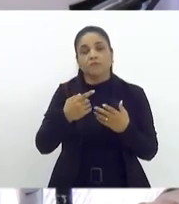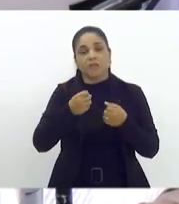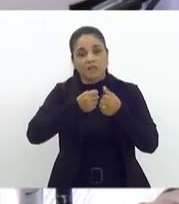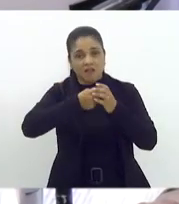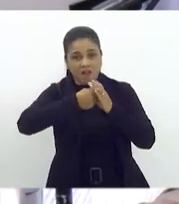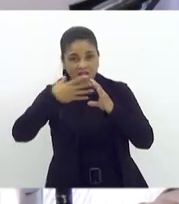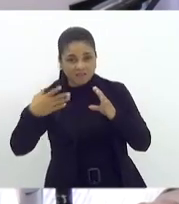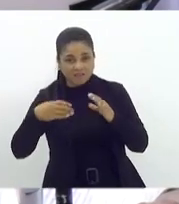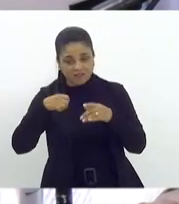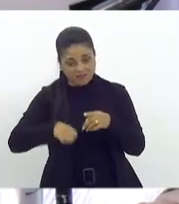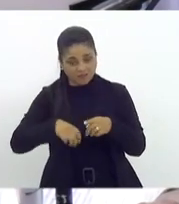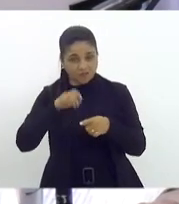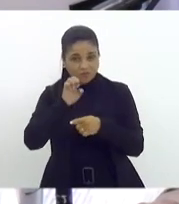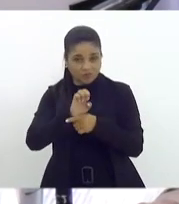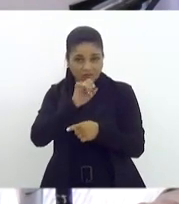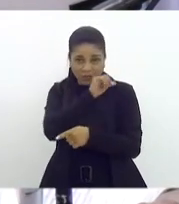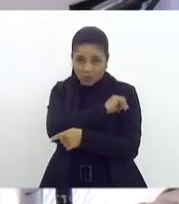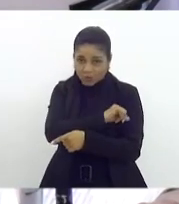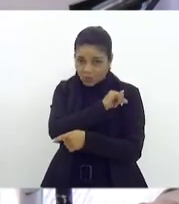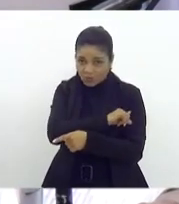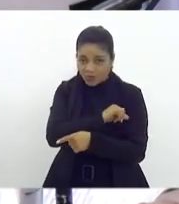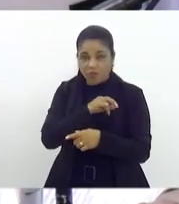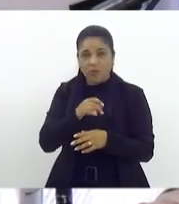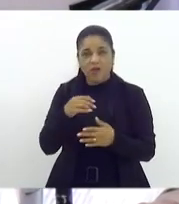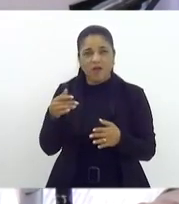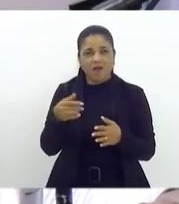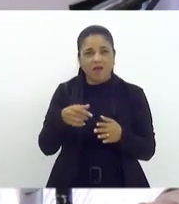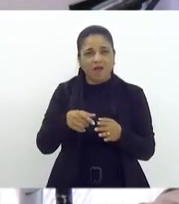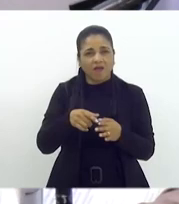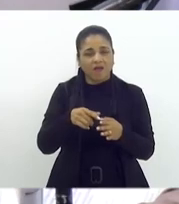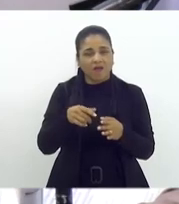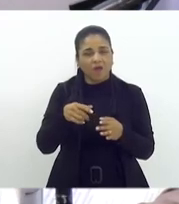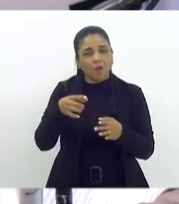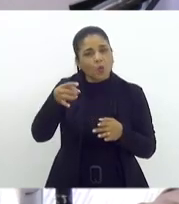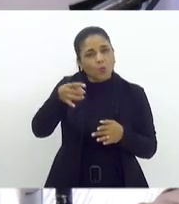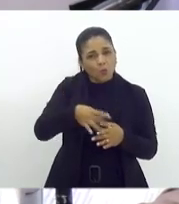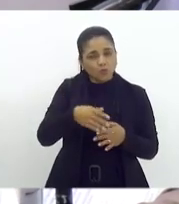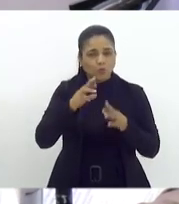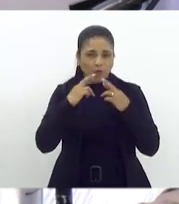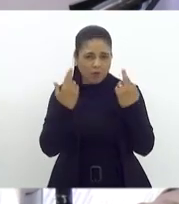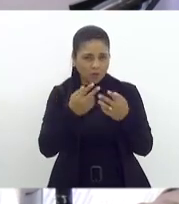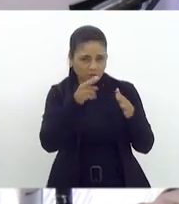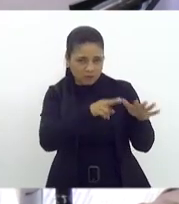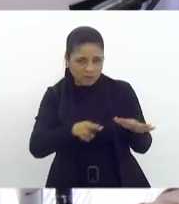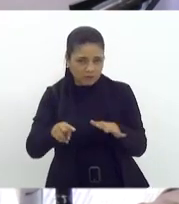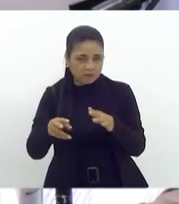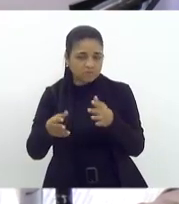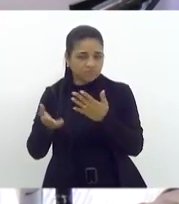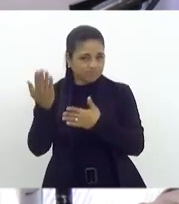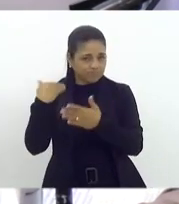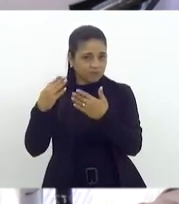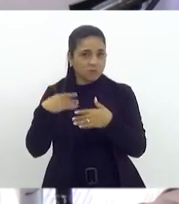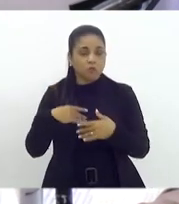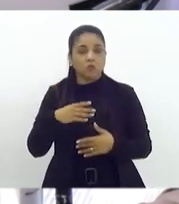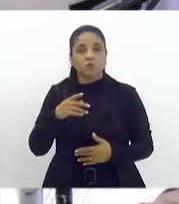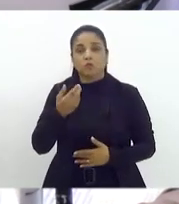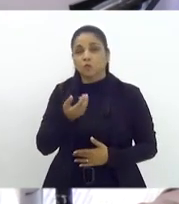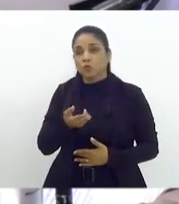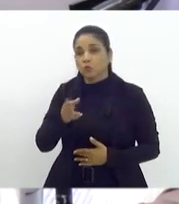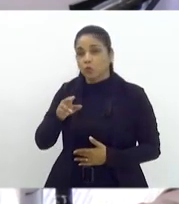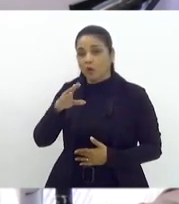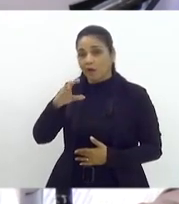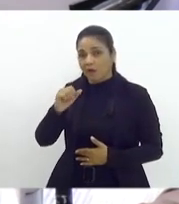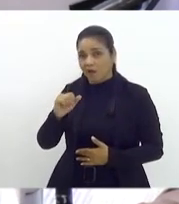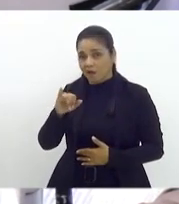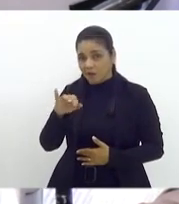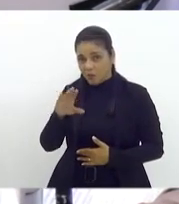equívoco como na última na última reunião que nós tivemos o Dr Caio falou que talvez não seja